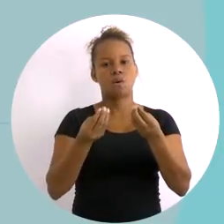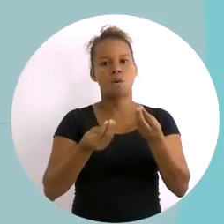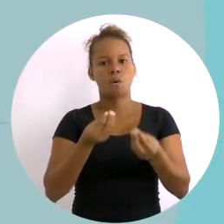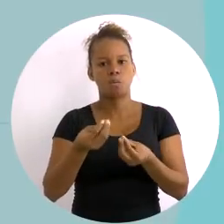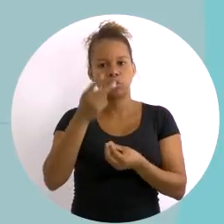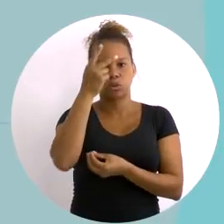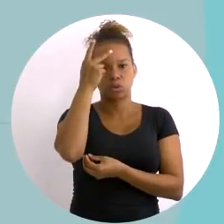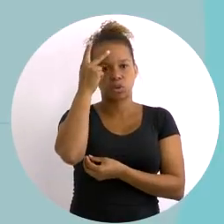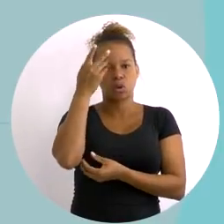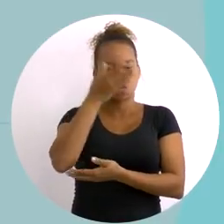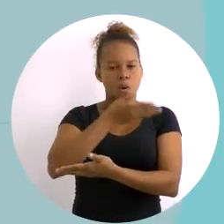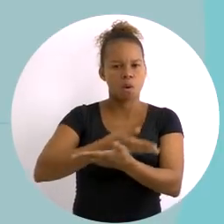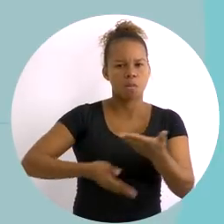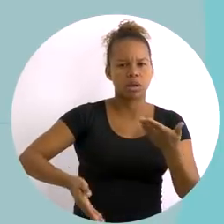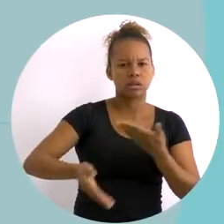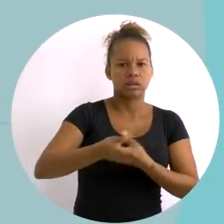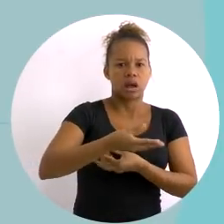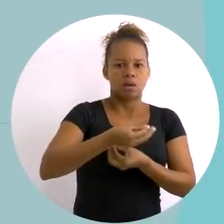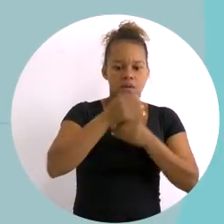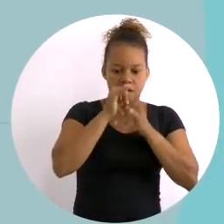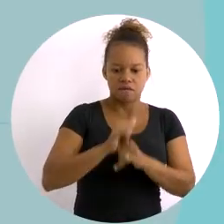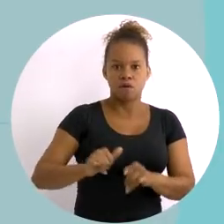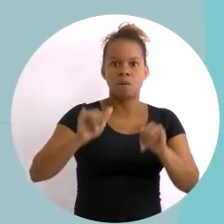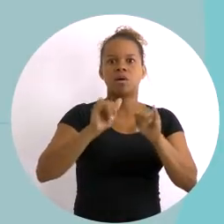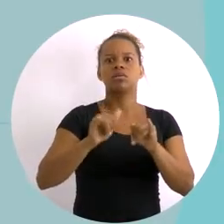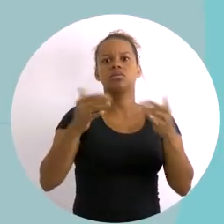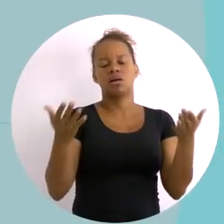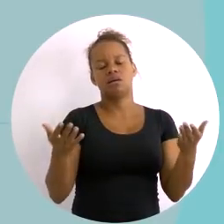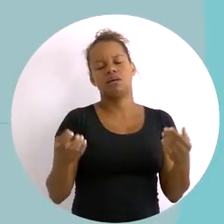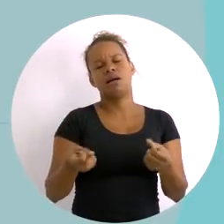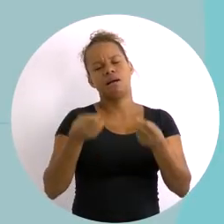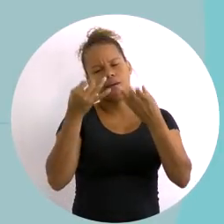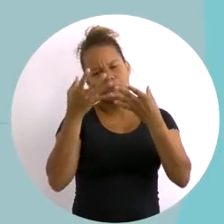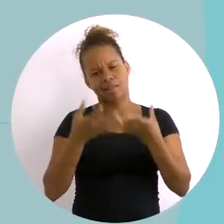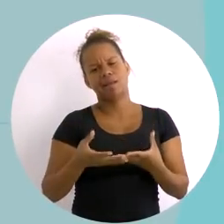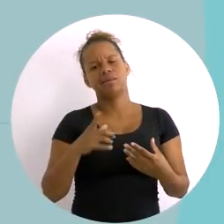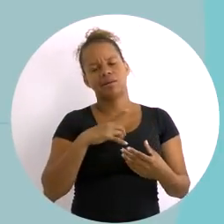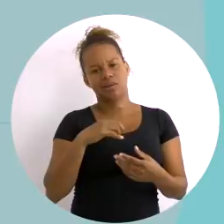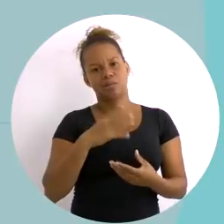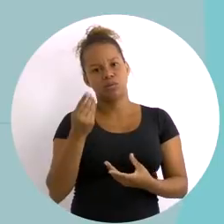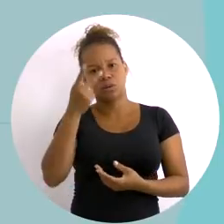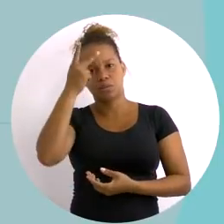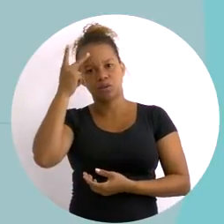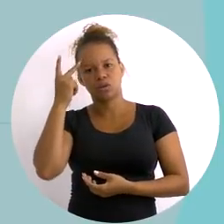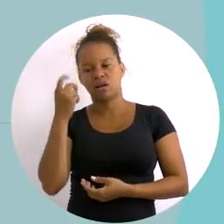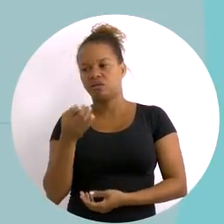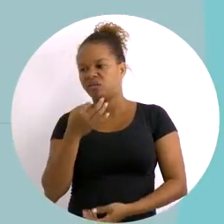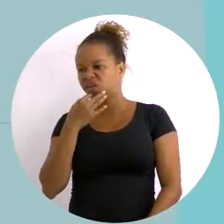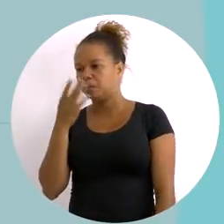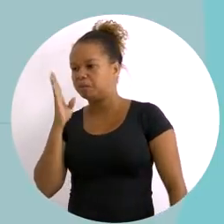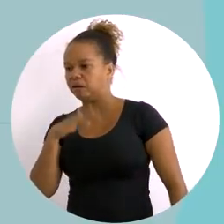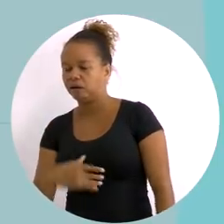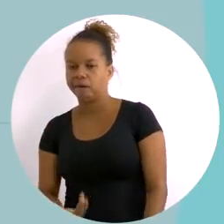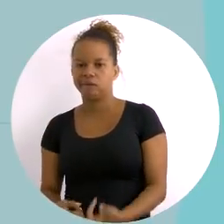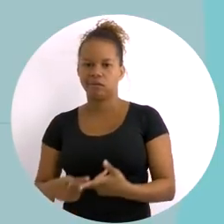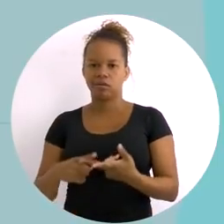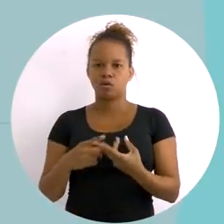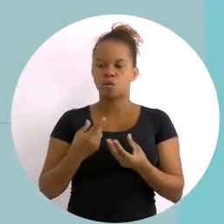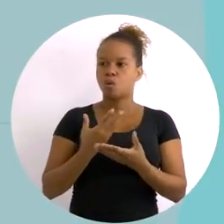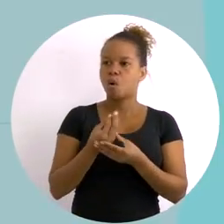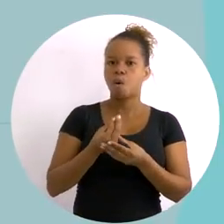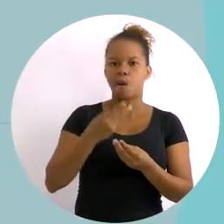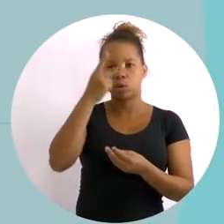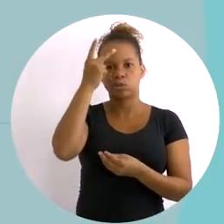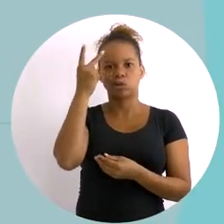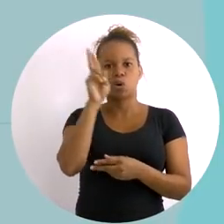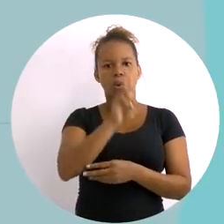estão compartilhando informações. Claro que existem muitas pessoas aí criticando como algumas